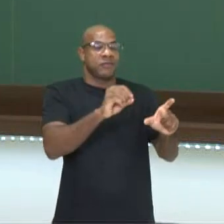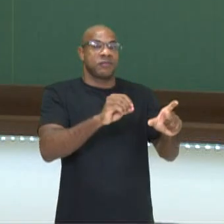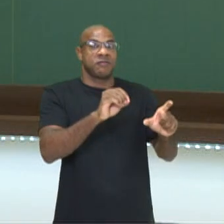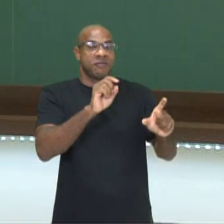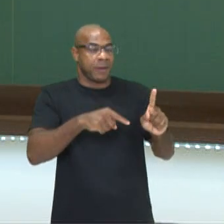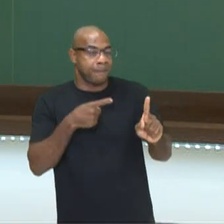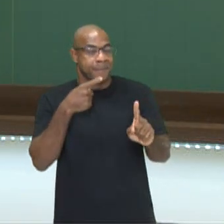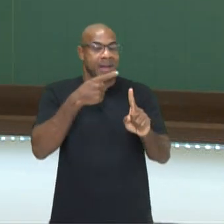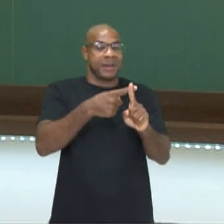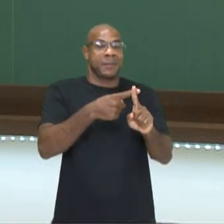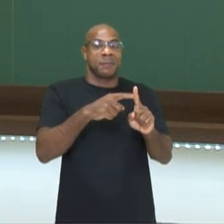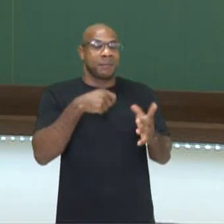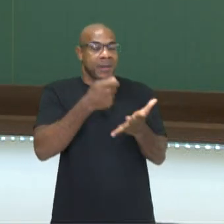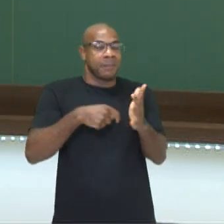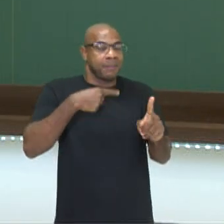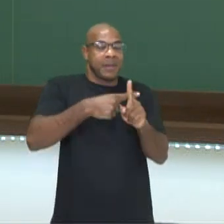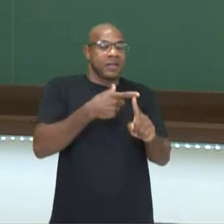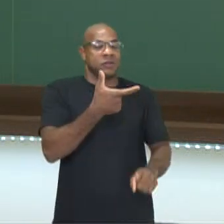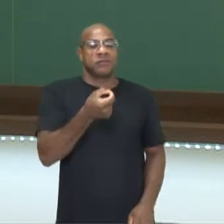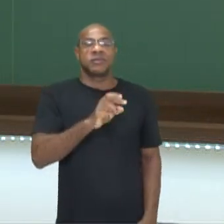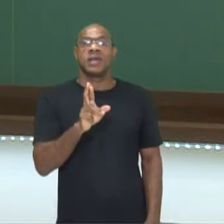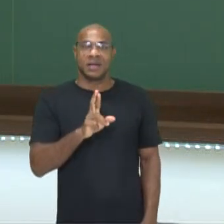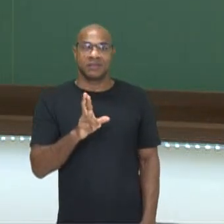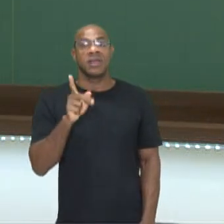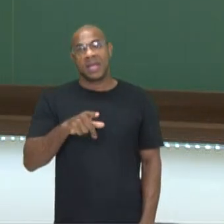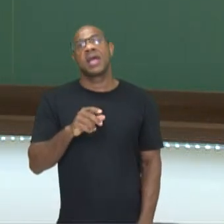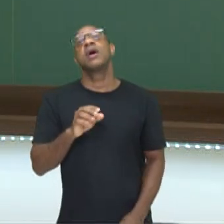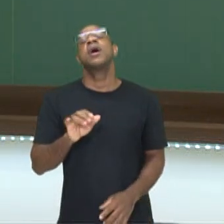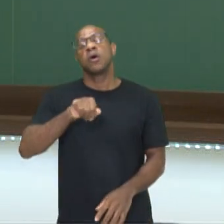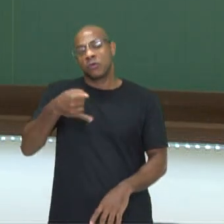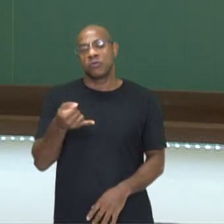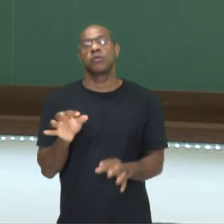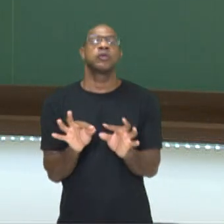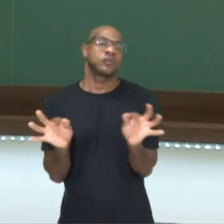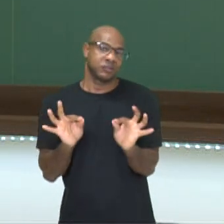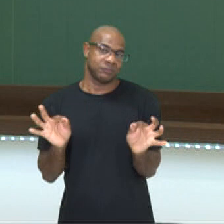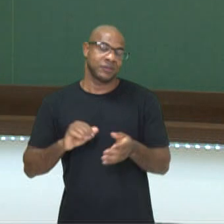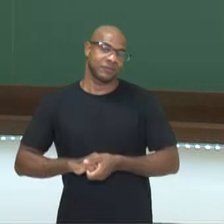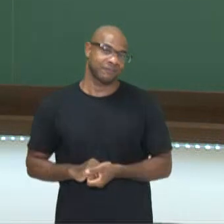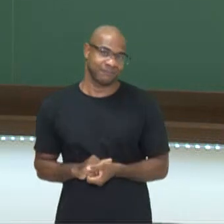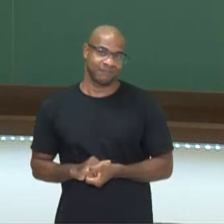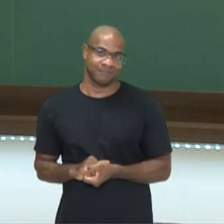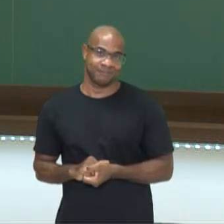R$20 vão ser os juros simples da operação. Tá bom?